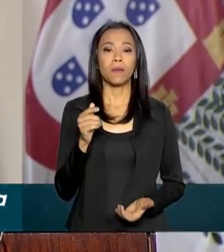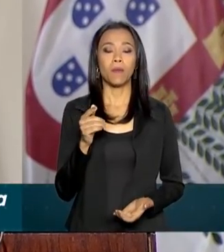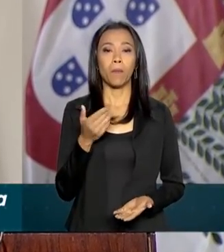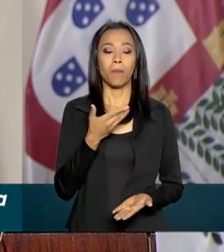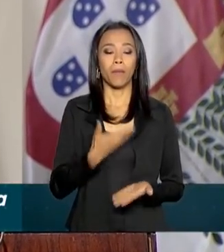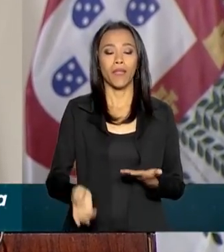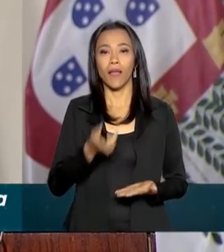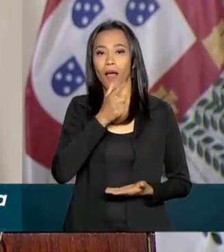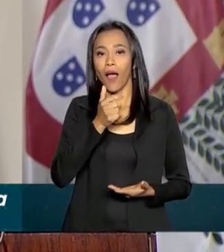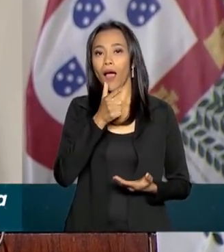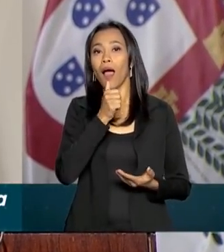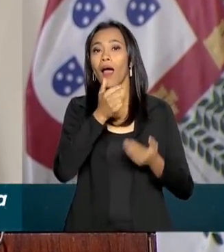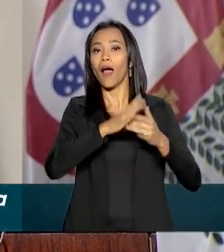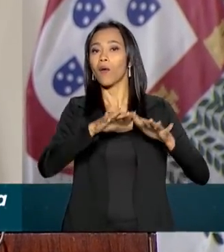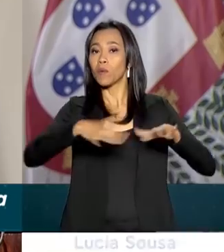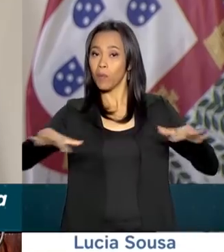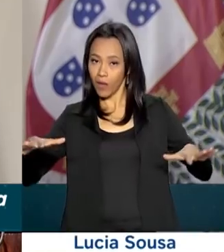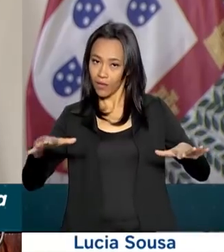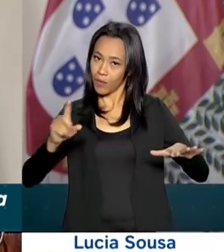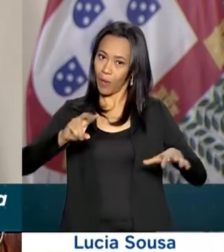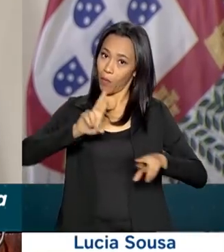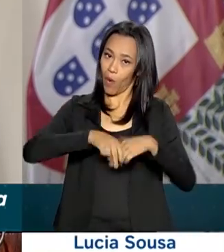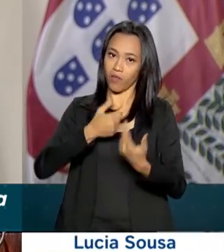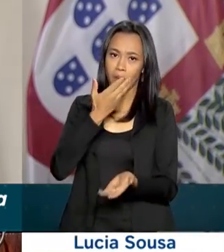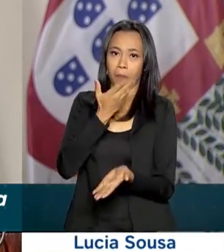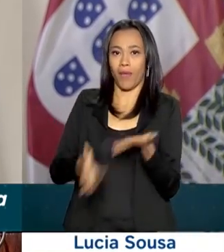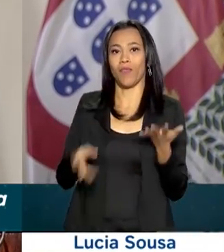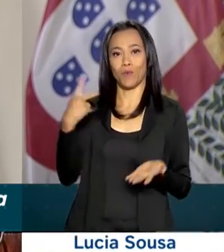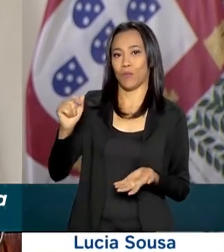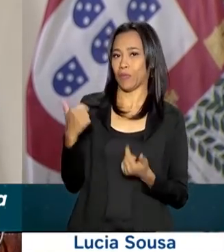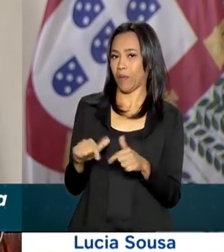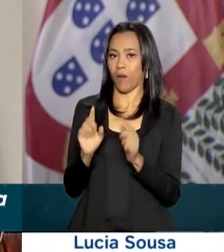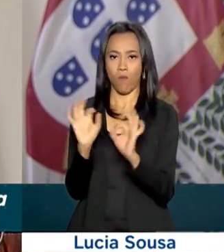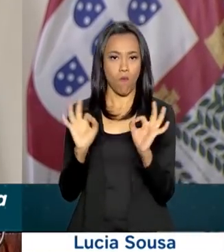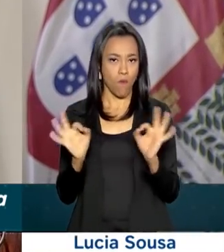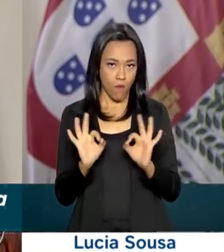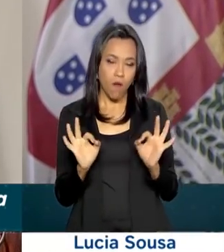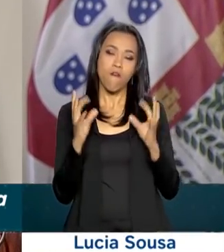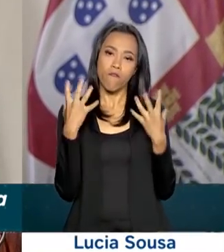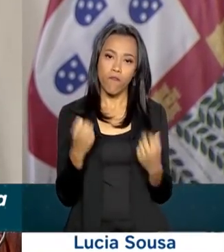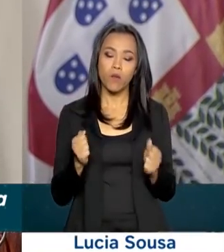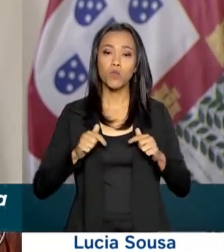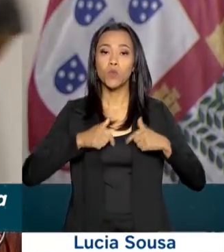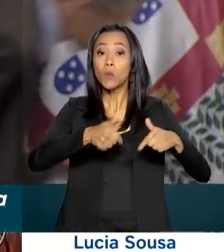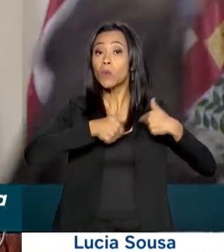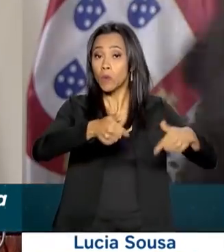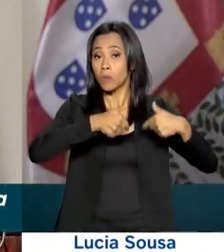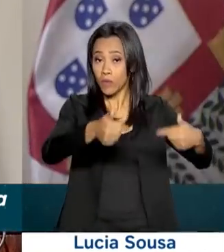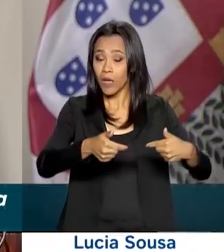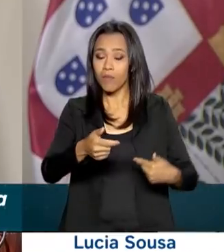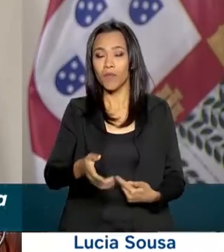todos aqui vamos lutar pelo nosso querido brasil